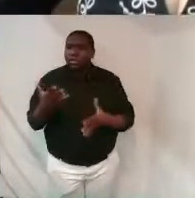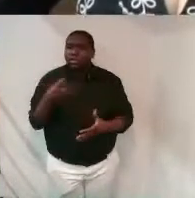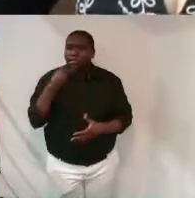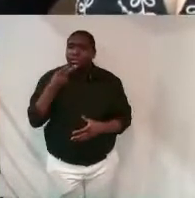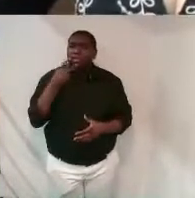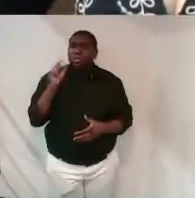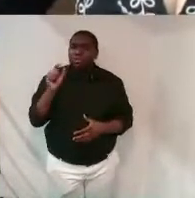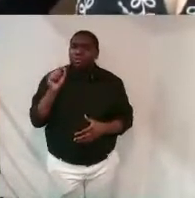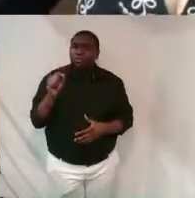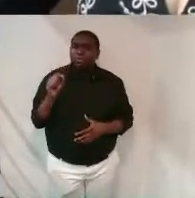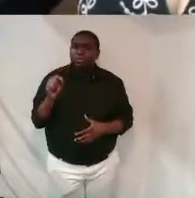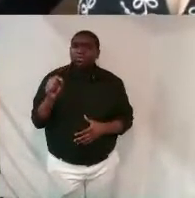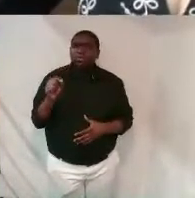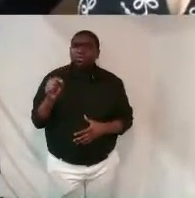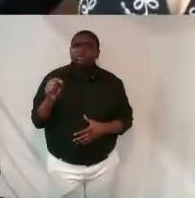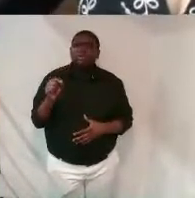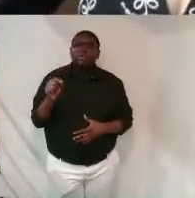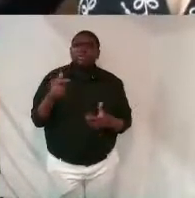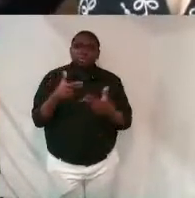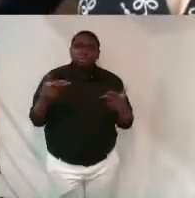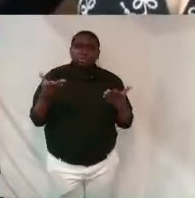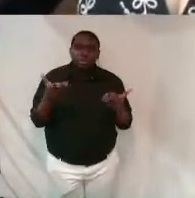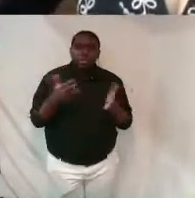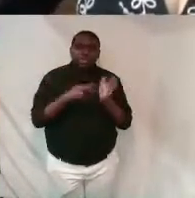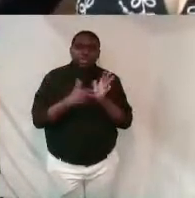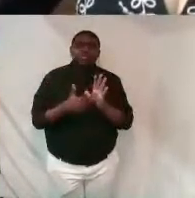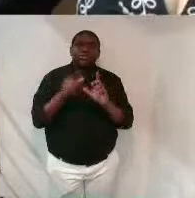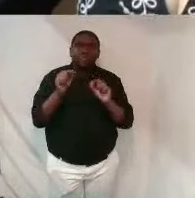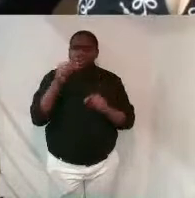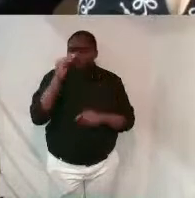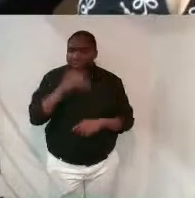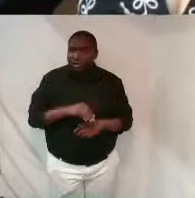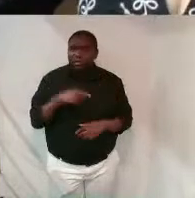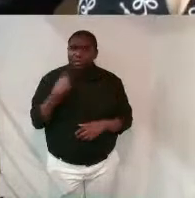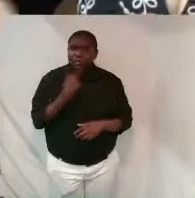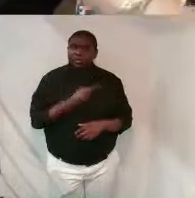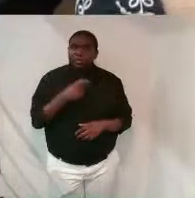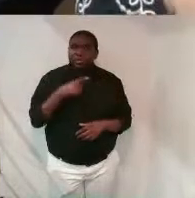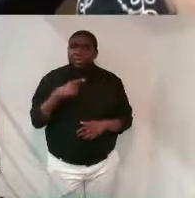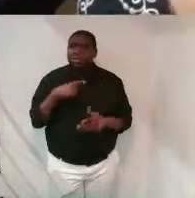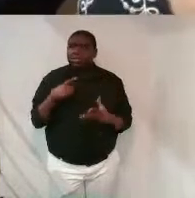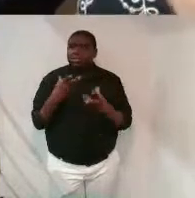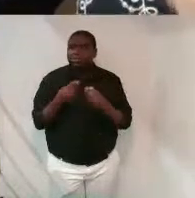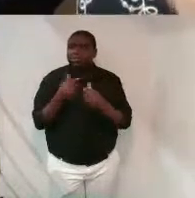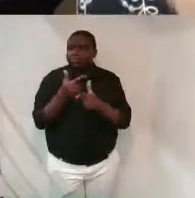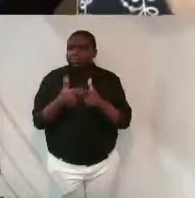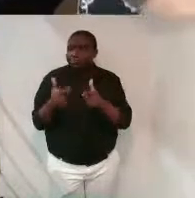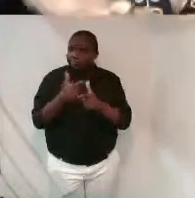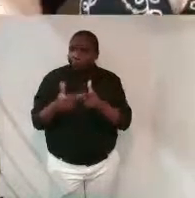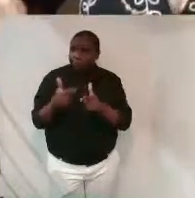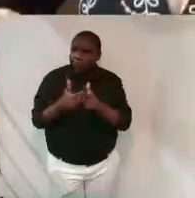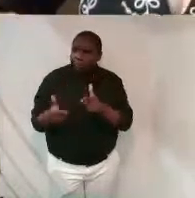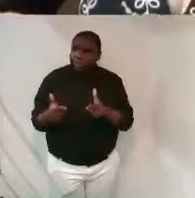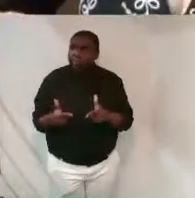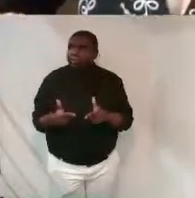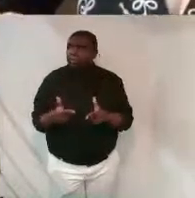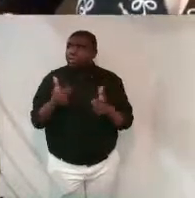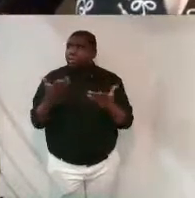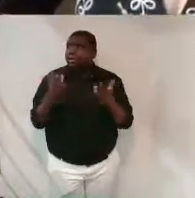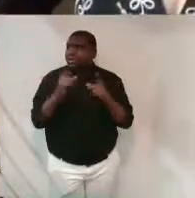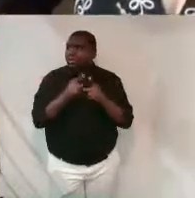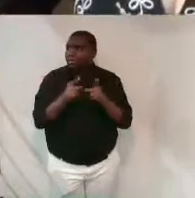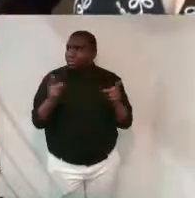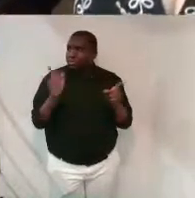a não proposição de instrumento de cobrança configura a renúncia de receita, e aí nós temos uma série de problemas. Esse prazo já se esgotou